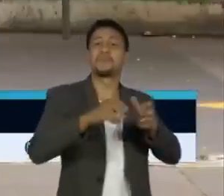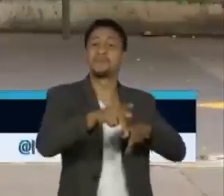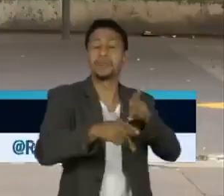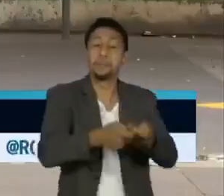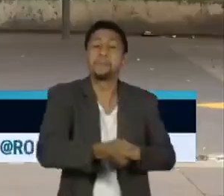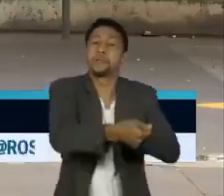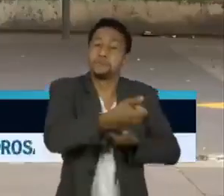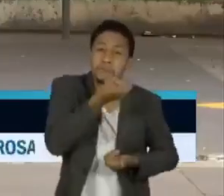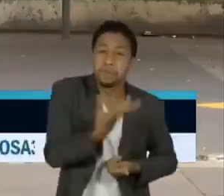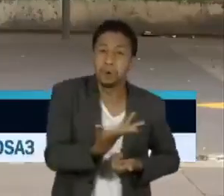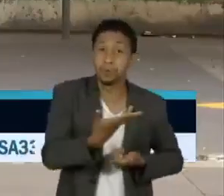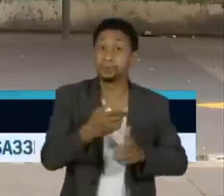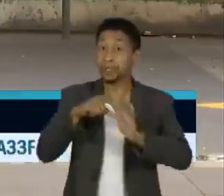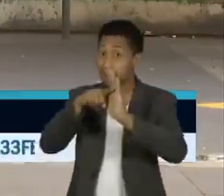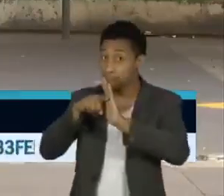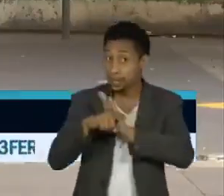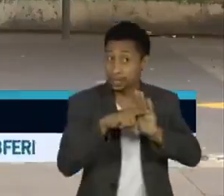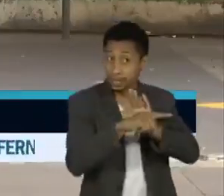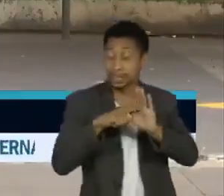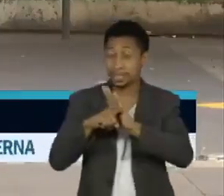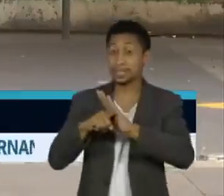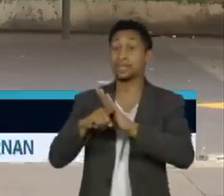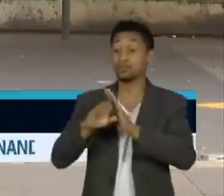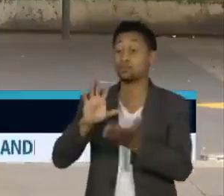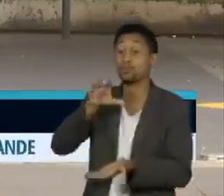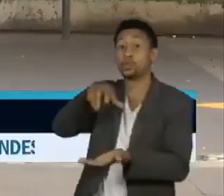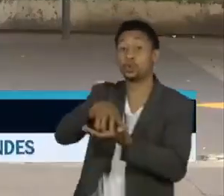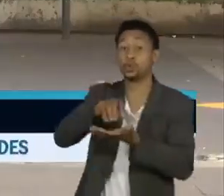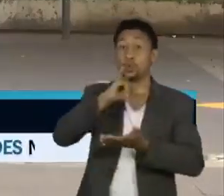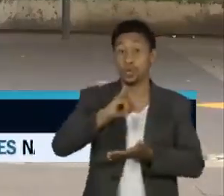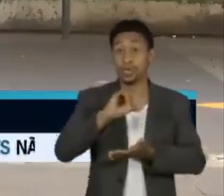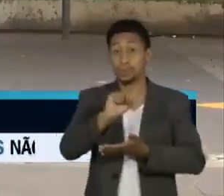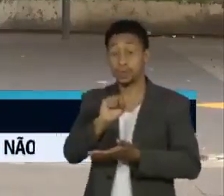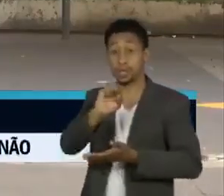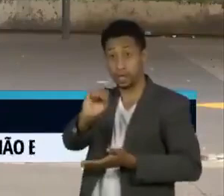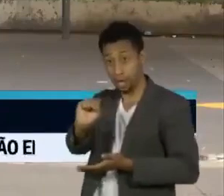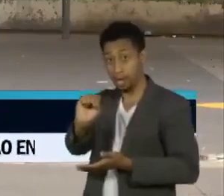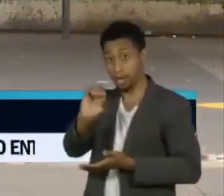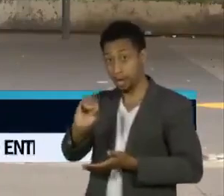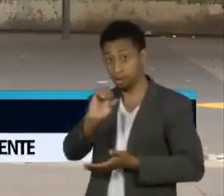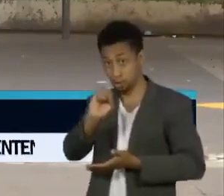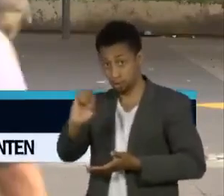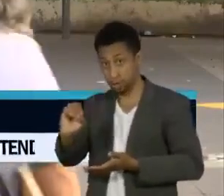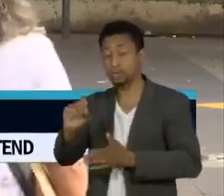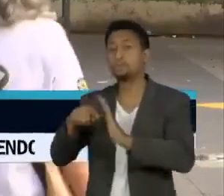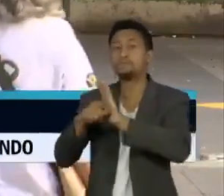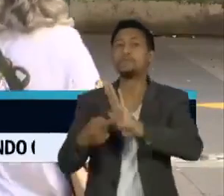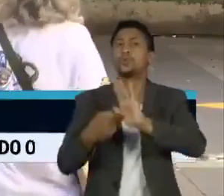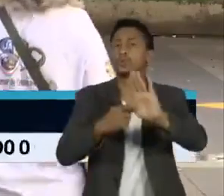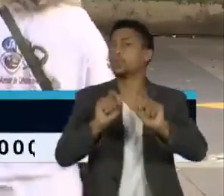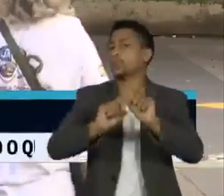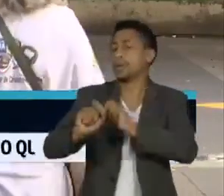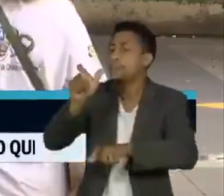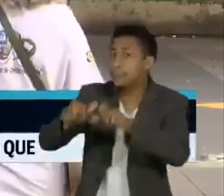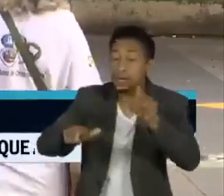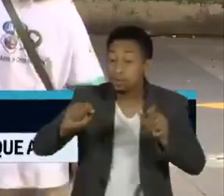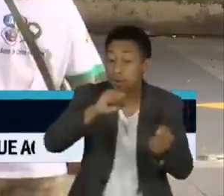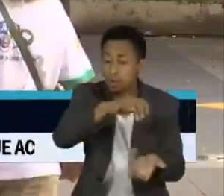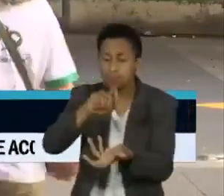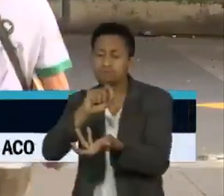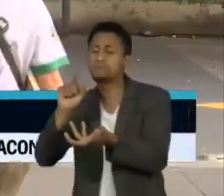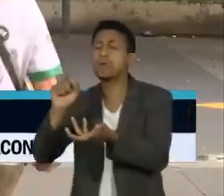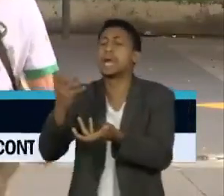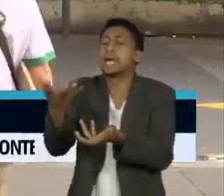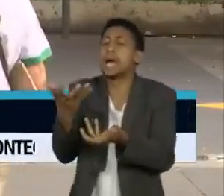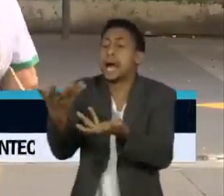Uma pesquisa do Instituto Ipsos, em parceria com o Fórum Econômico Mundial, avaliou se as pessoas ao redor do mundo aceitariam ser